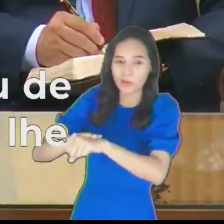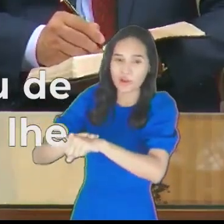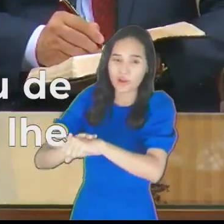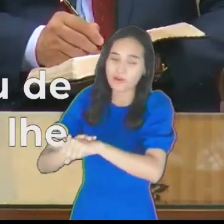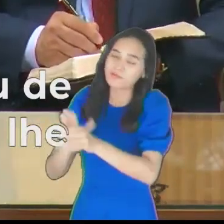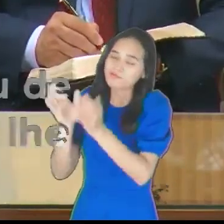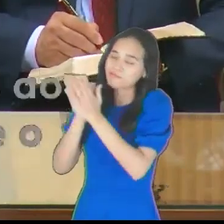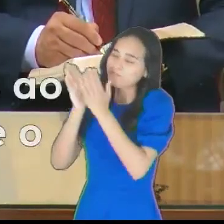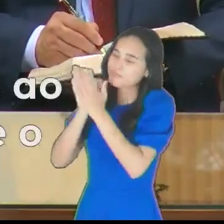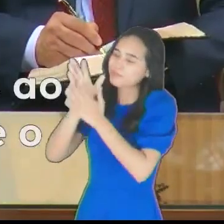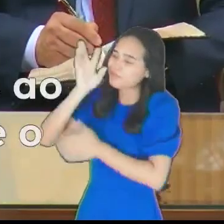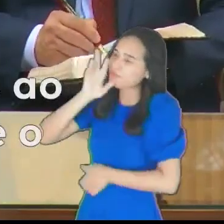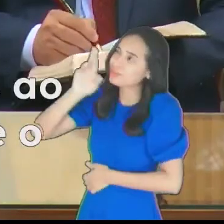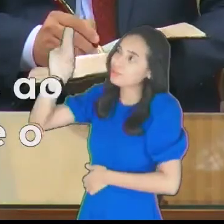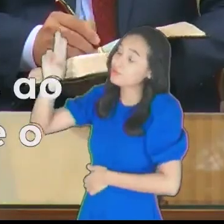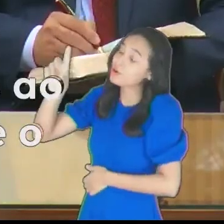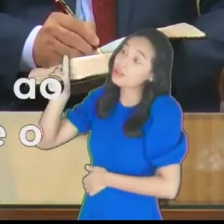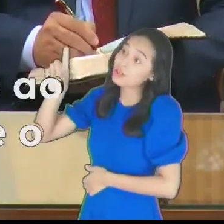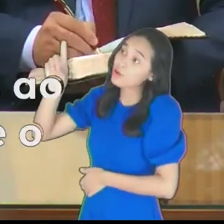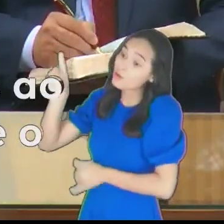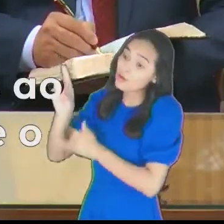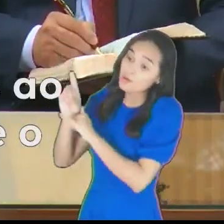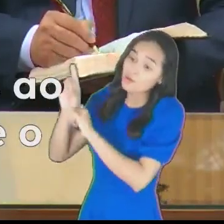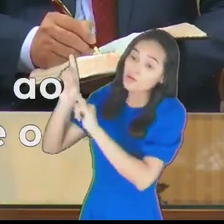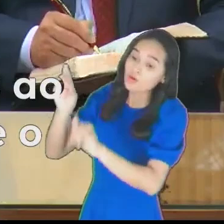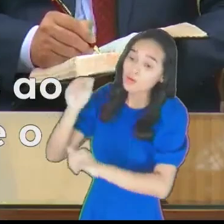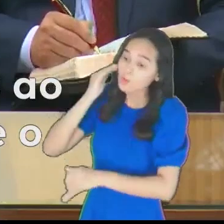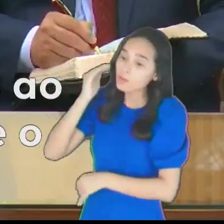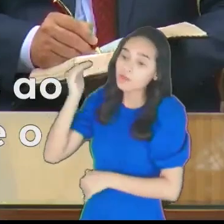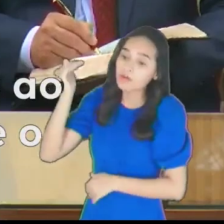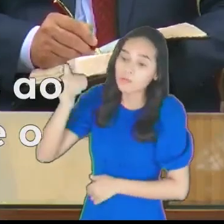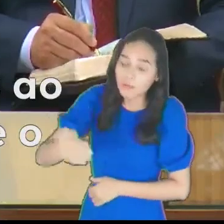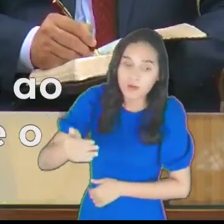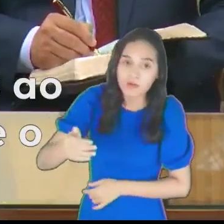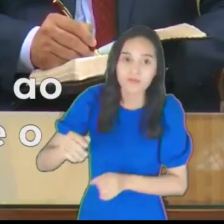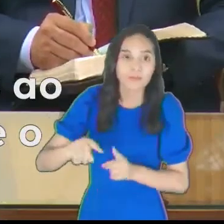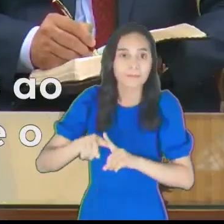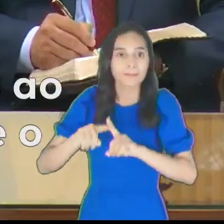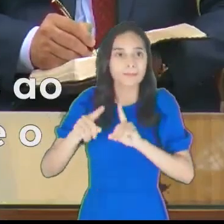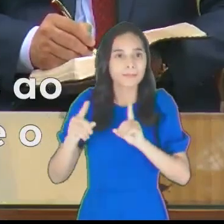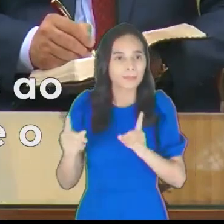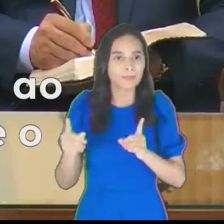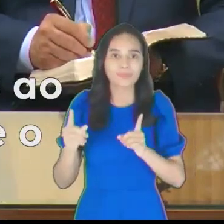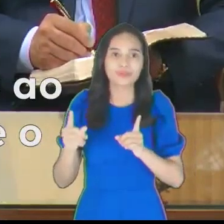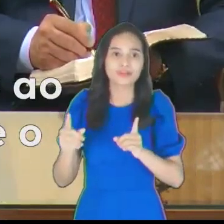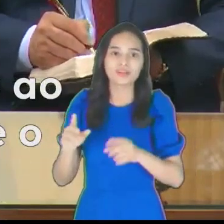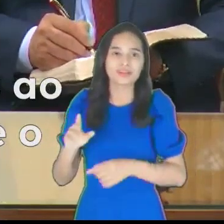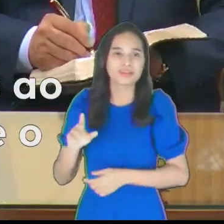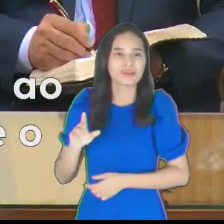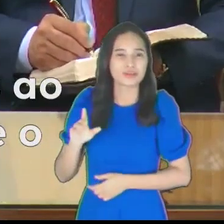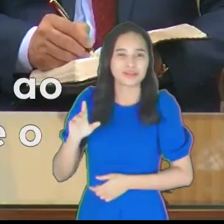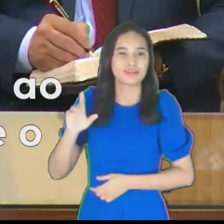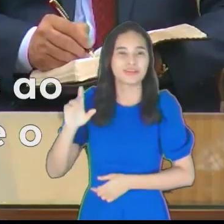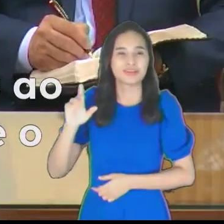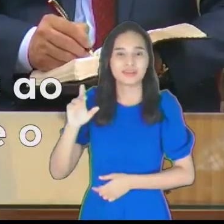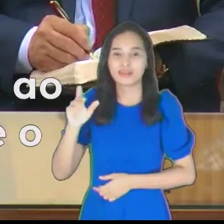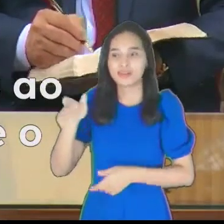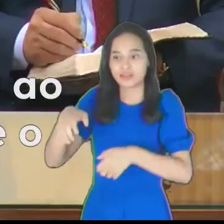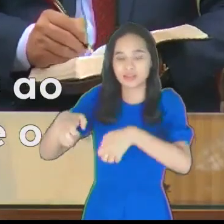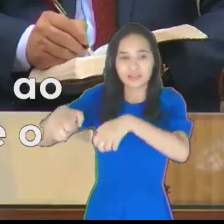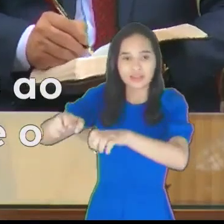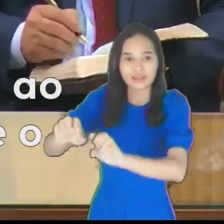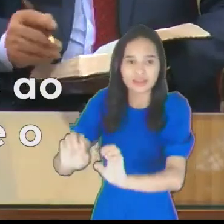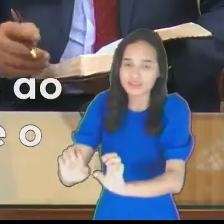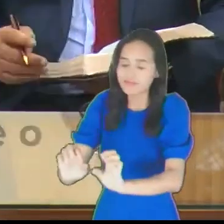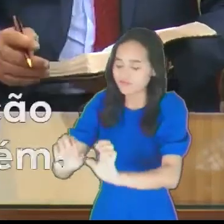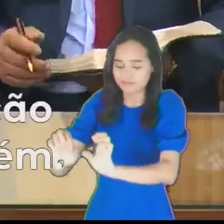lhe deu um sinal. Mas não correspondeu Ezequias ao benefício que se lhe fez, porque o seu